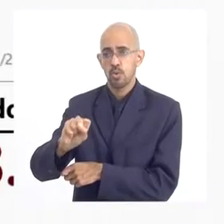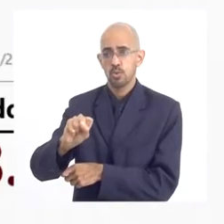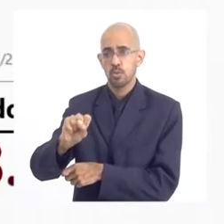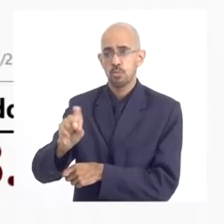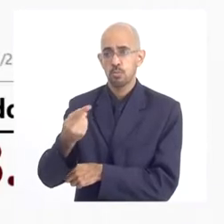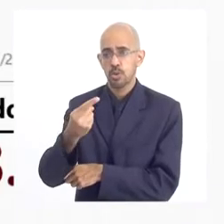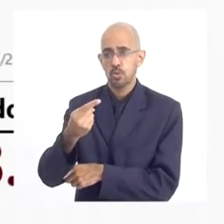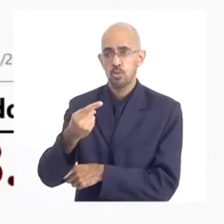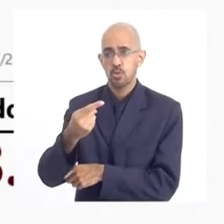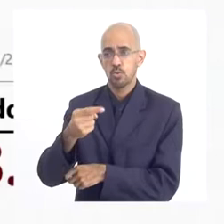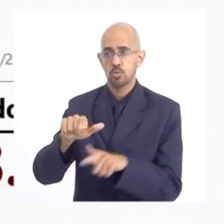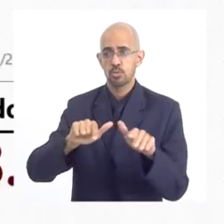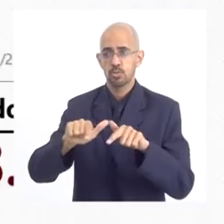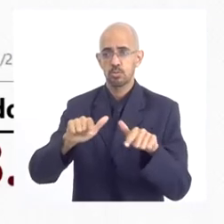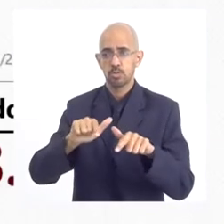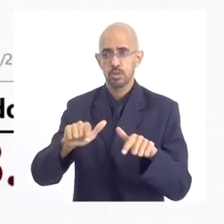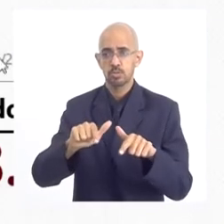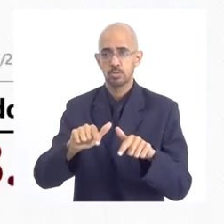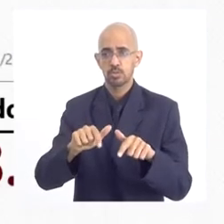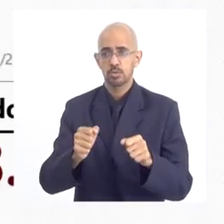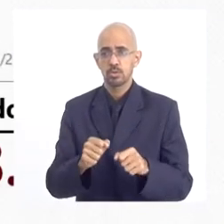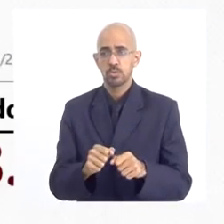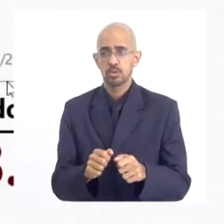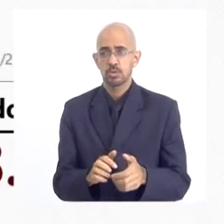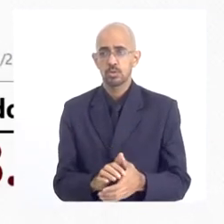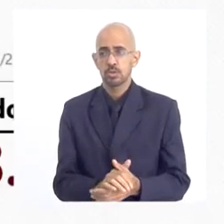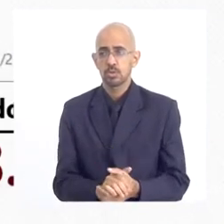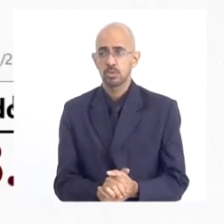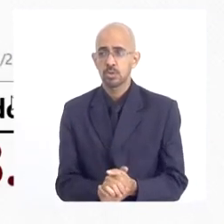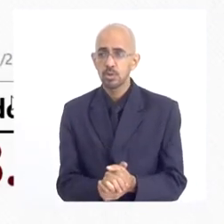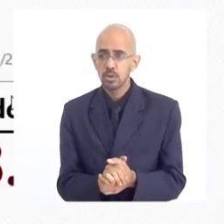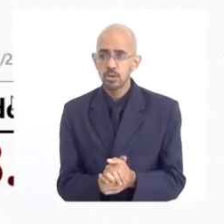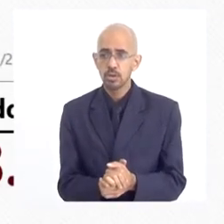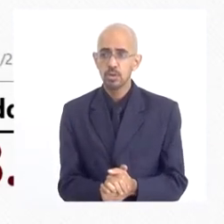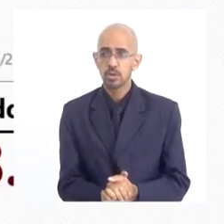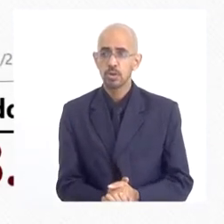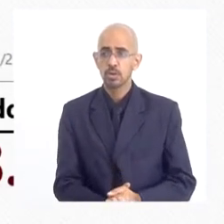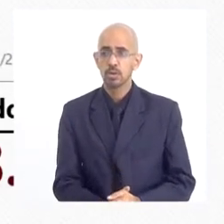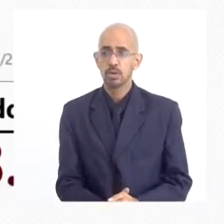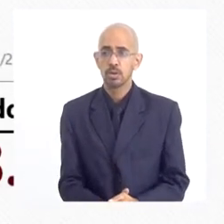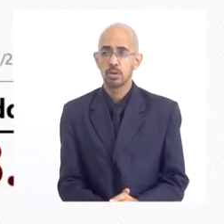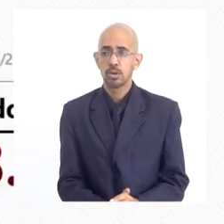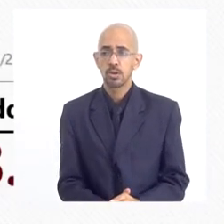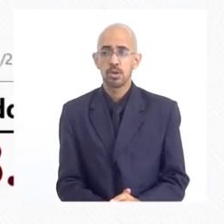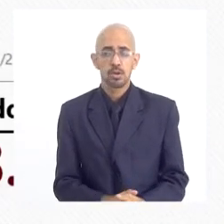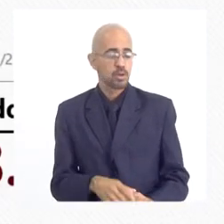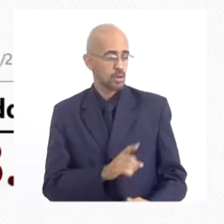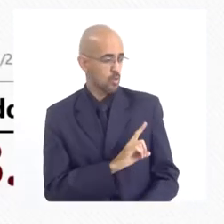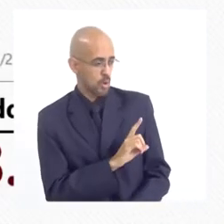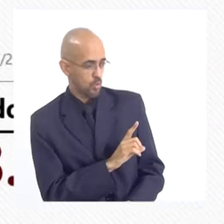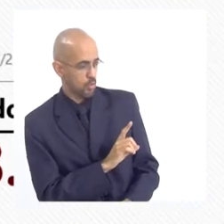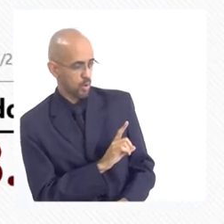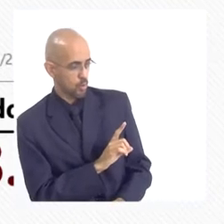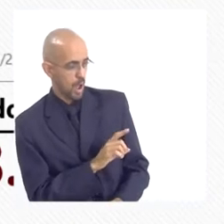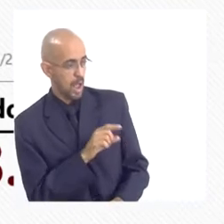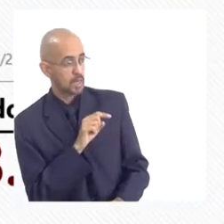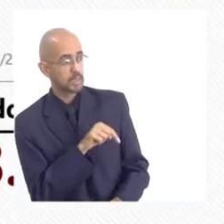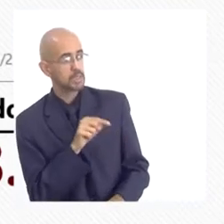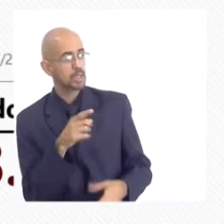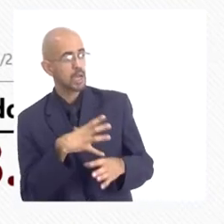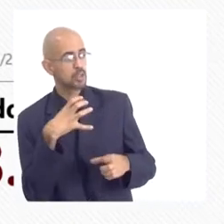Porque retomou os 129 mil e cresceu mais 108. Não, não. Aqui é só o acumulado em